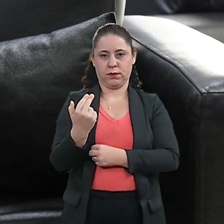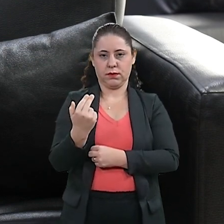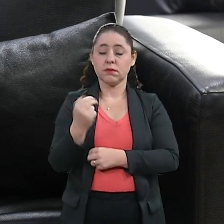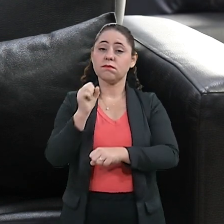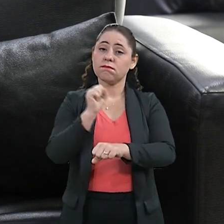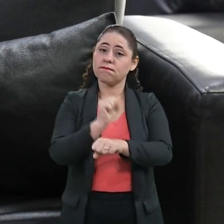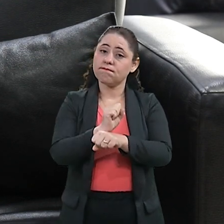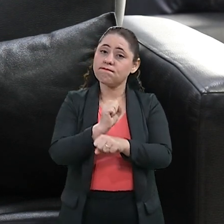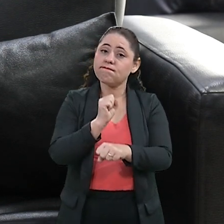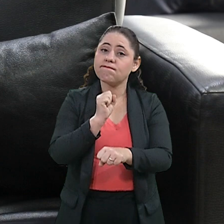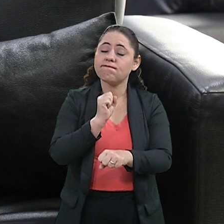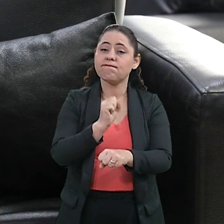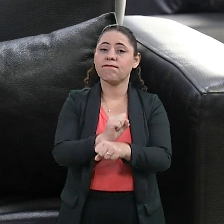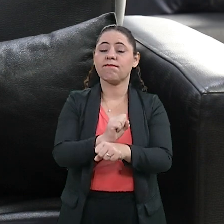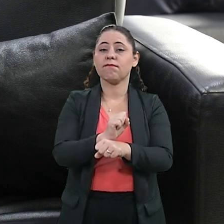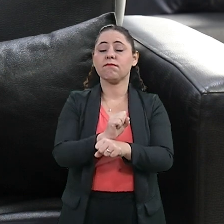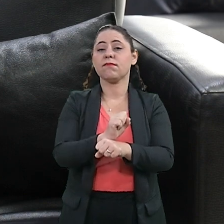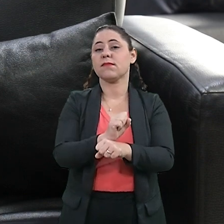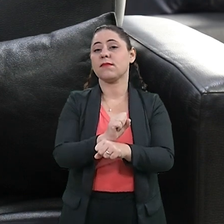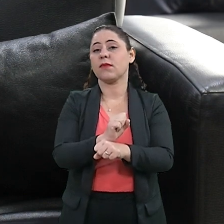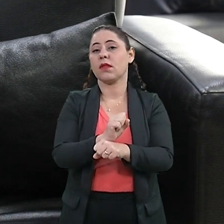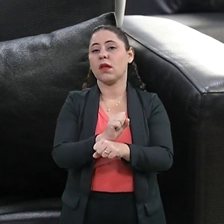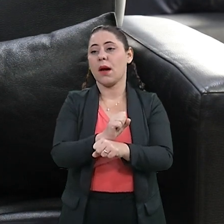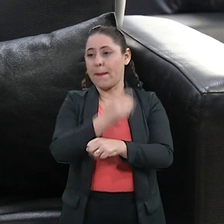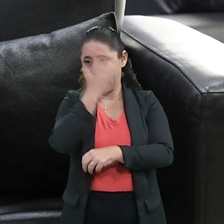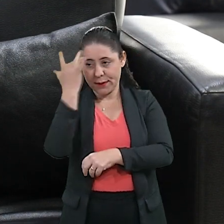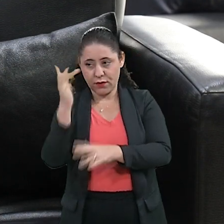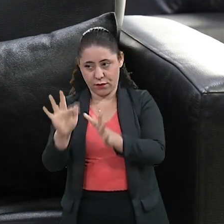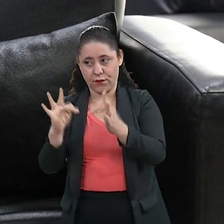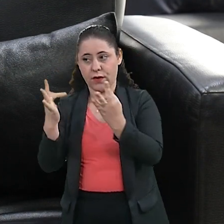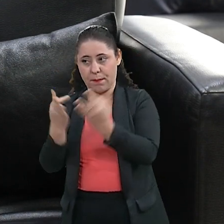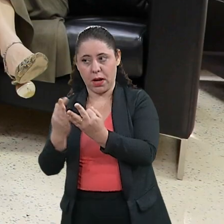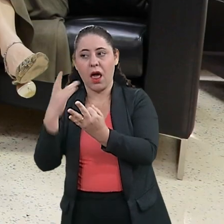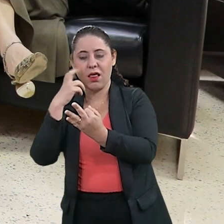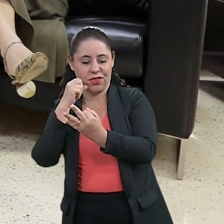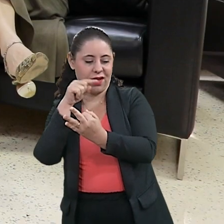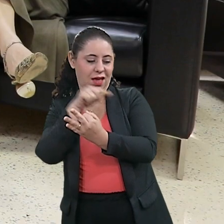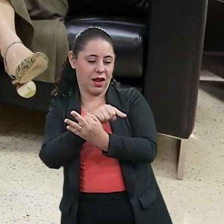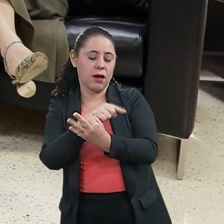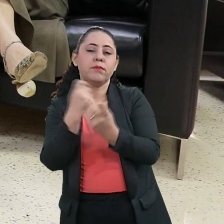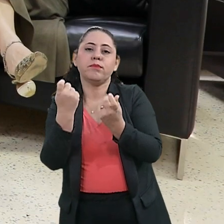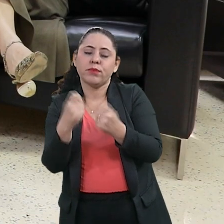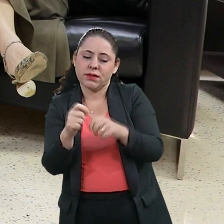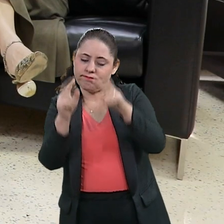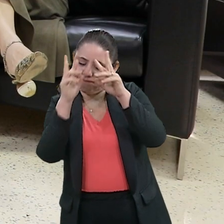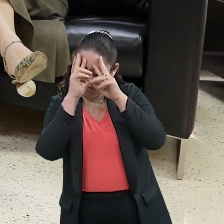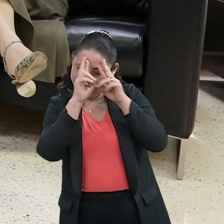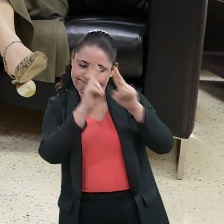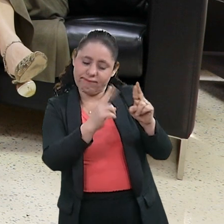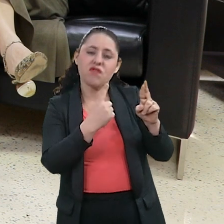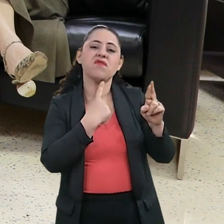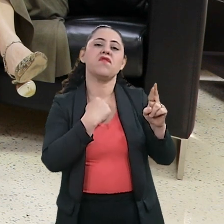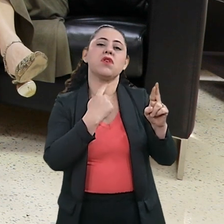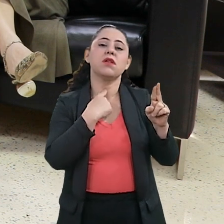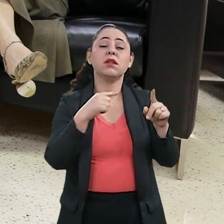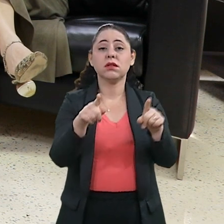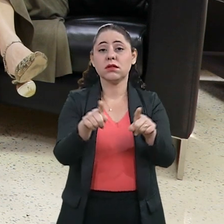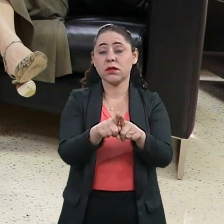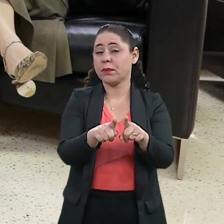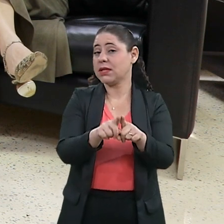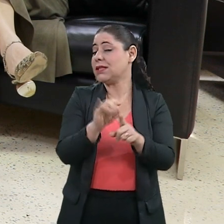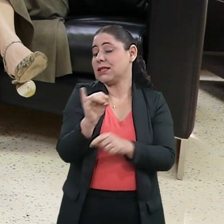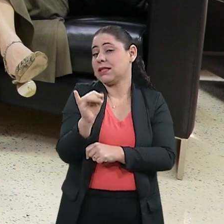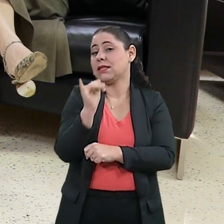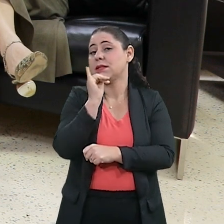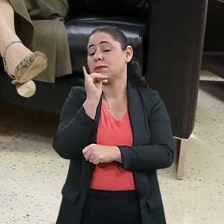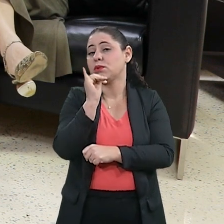natural, esperado. Os adotantes, eles têm que respeitar essa vontade,